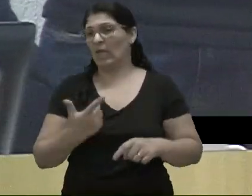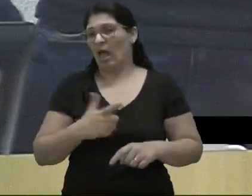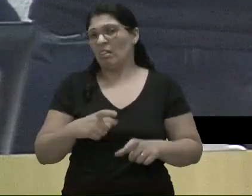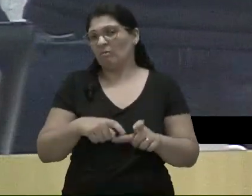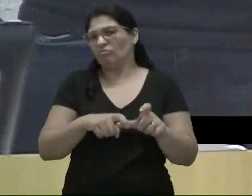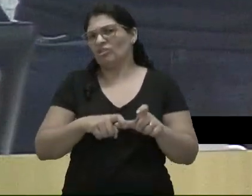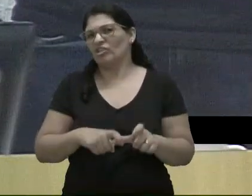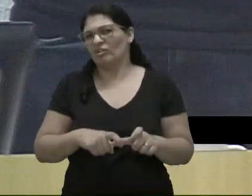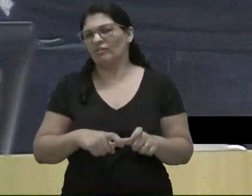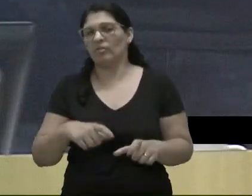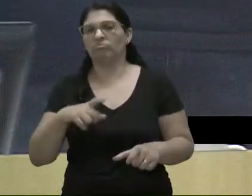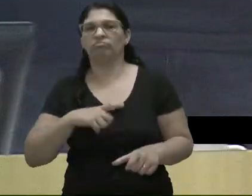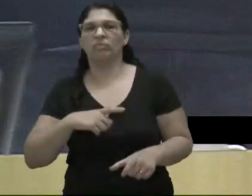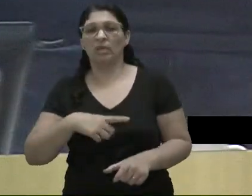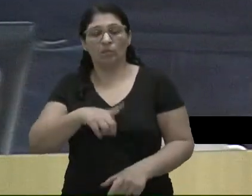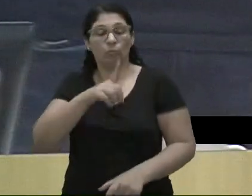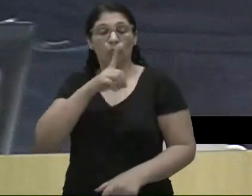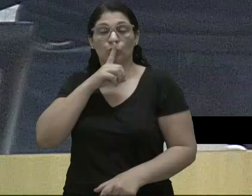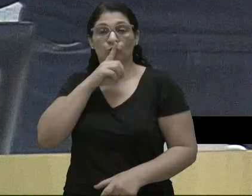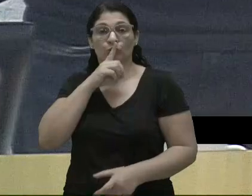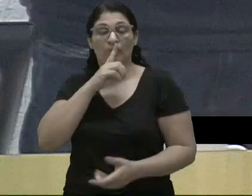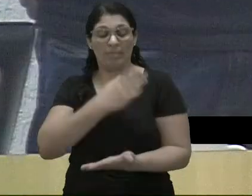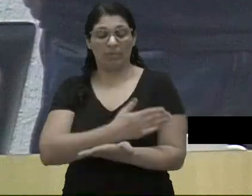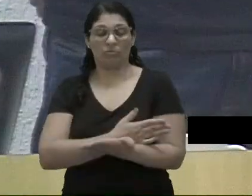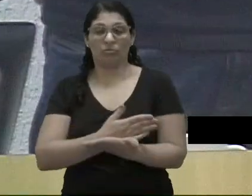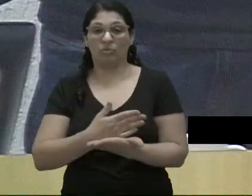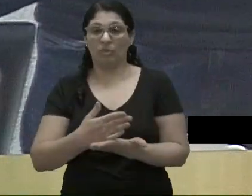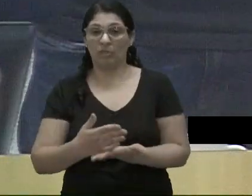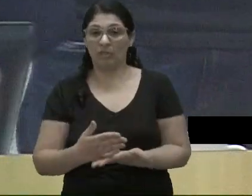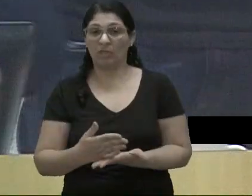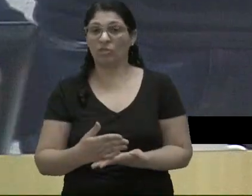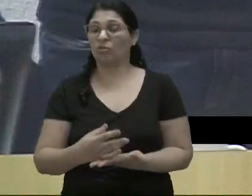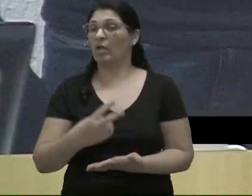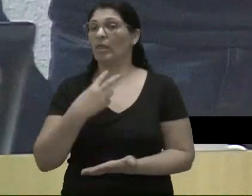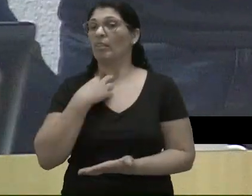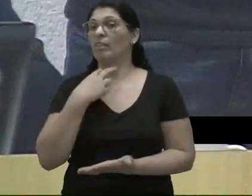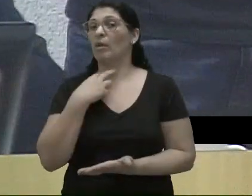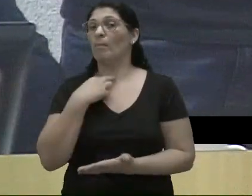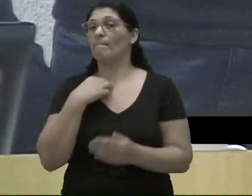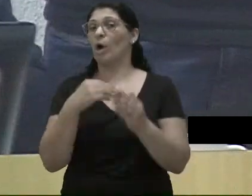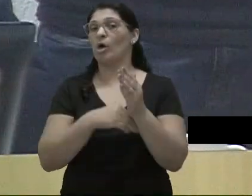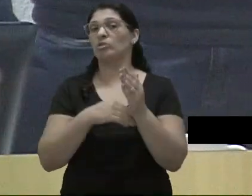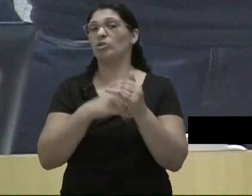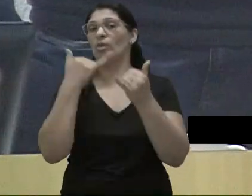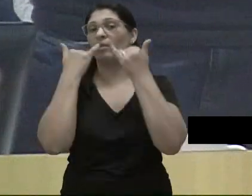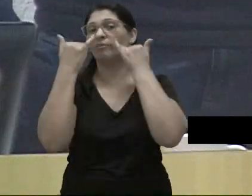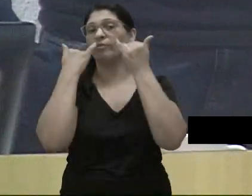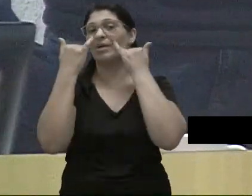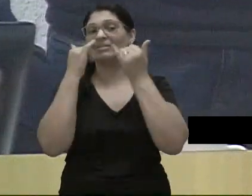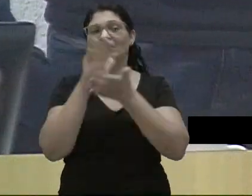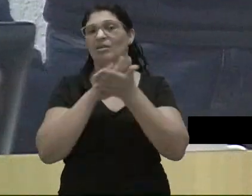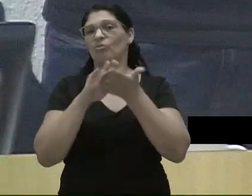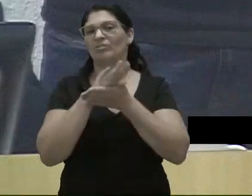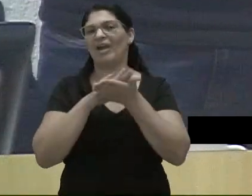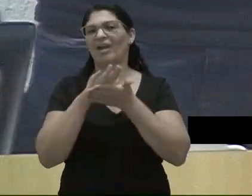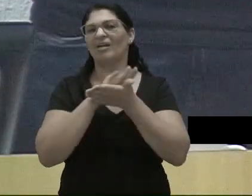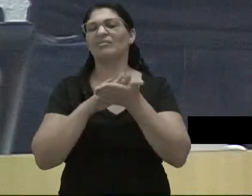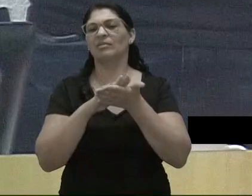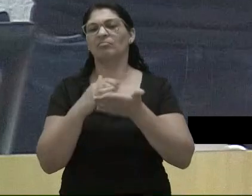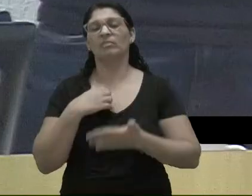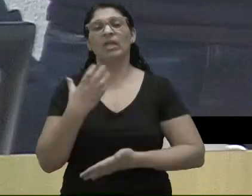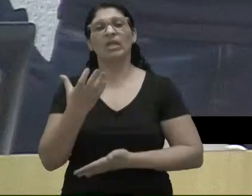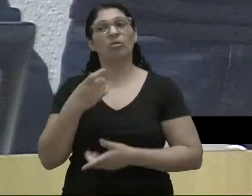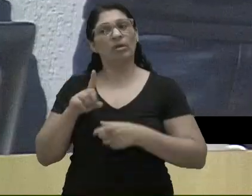fazem um juramento no início das oitivas que não pode omitir nem mentir nenhuma situação. Eu só queria